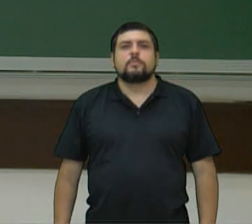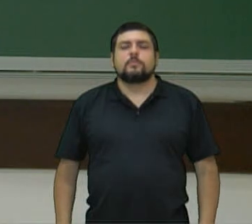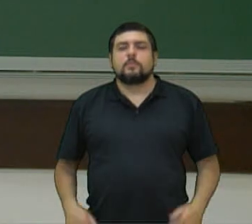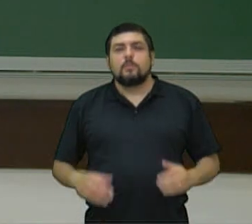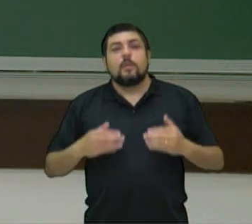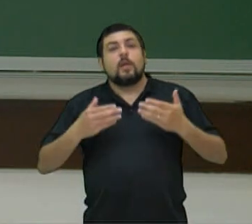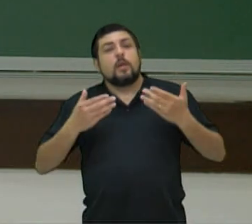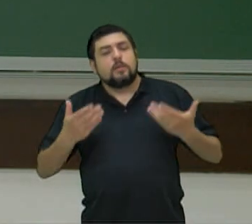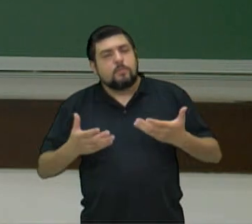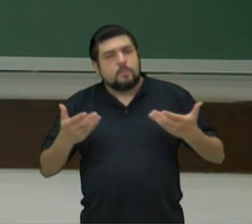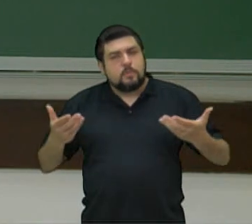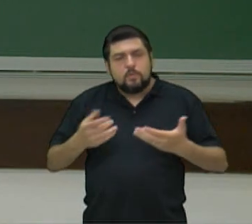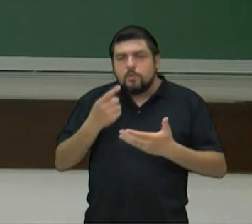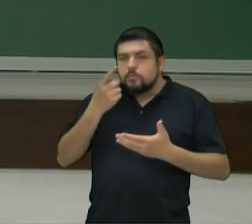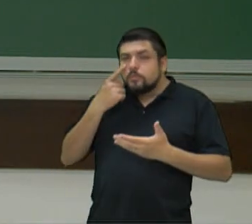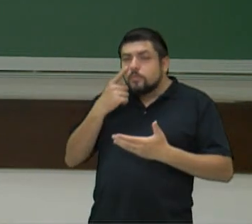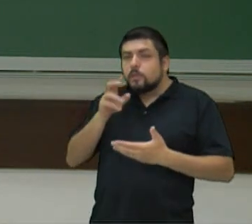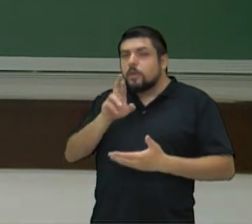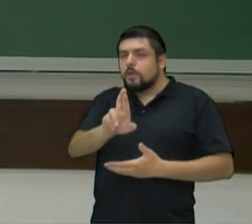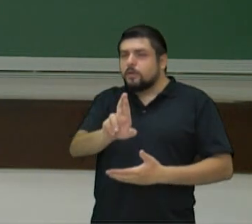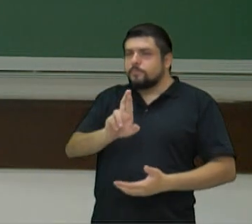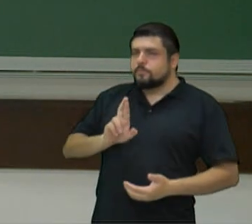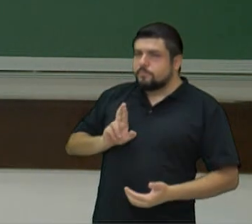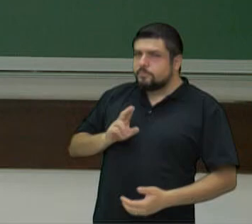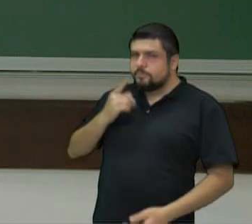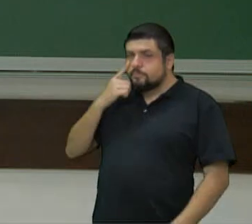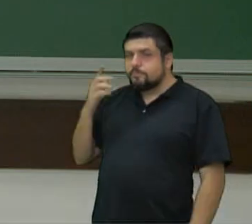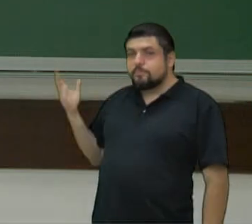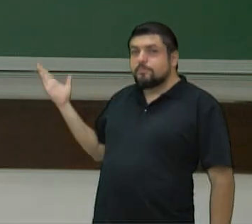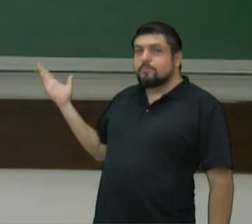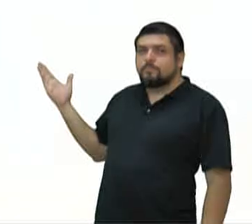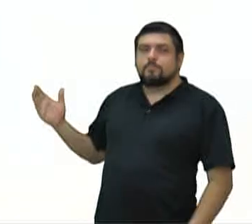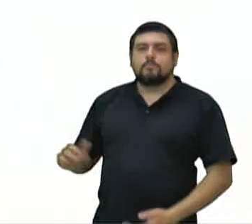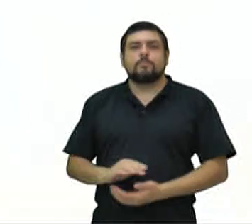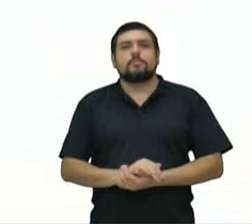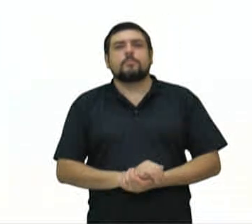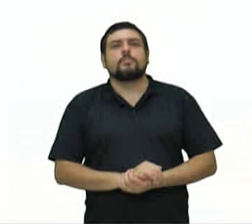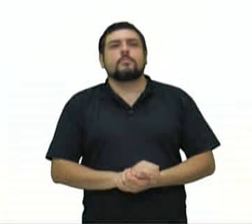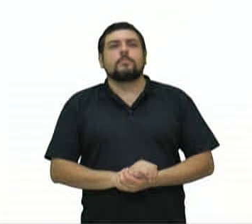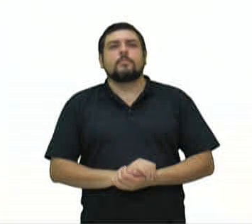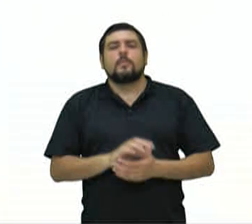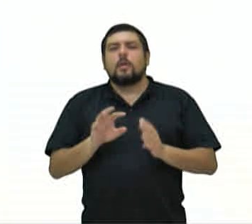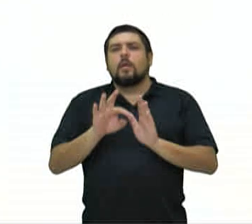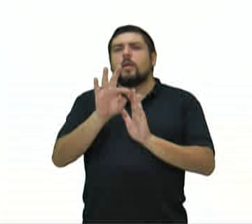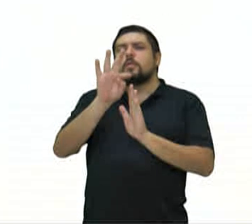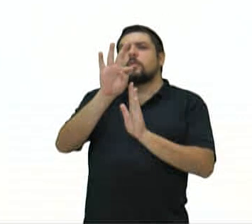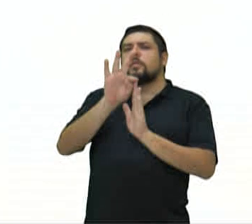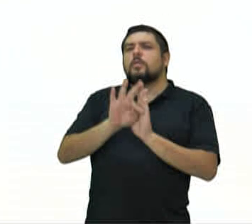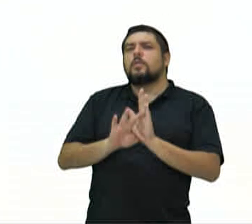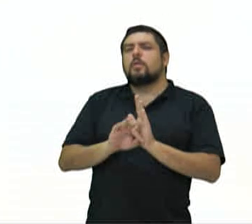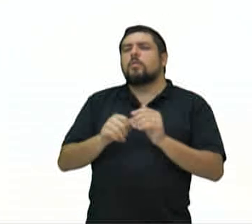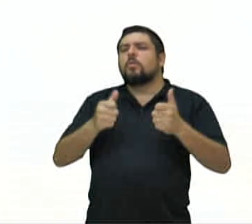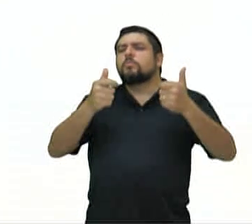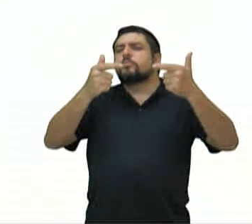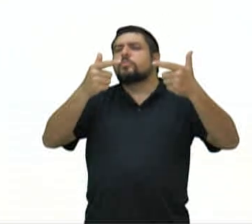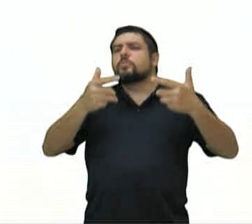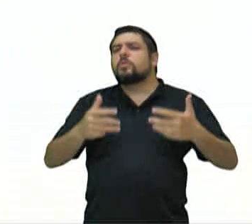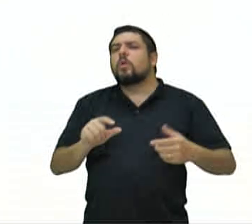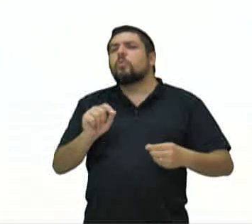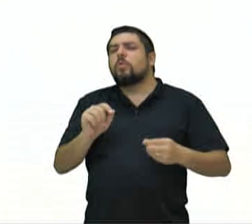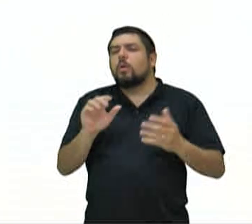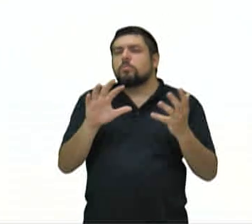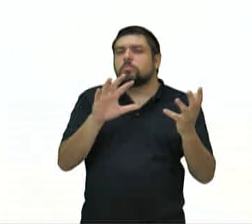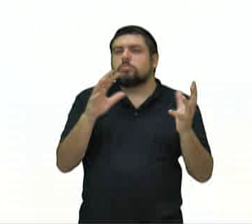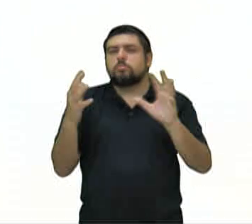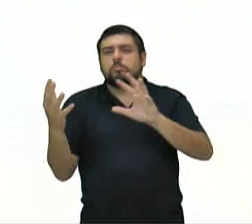Então, vamos lá conferir a resposta de vocês. Olha, nesse texto, então, ela está descrevendo o clima, né? Então, ela